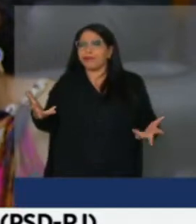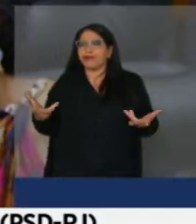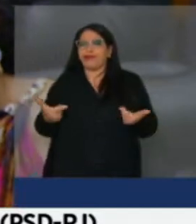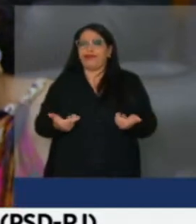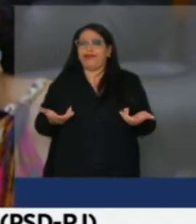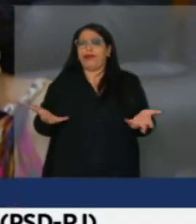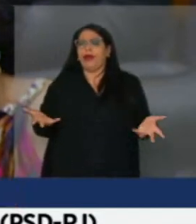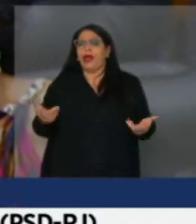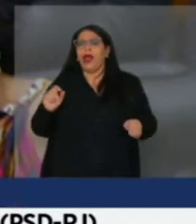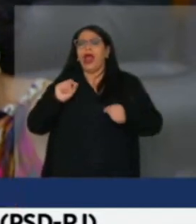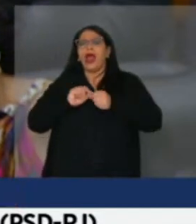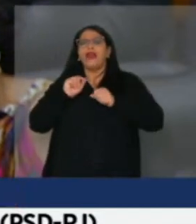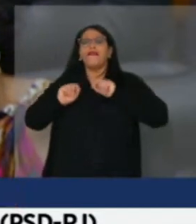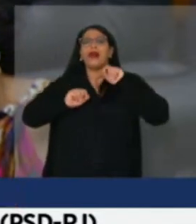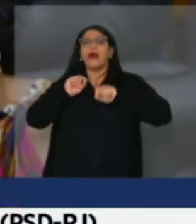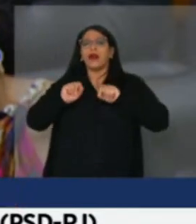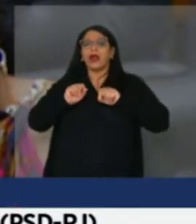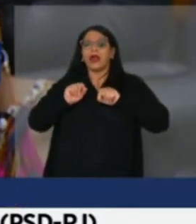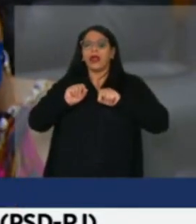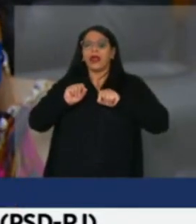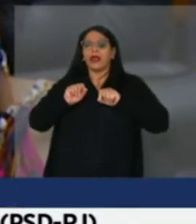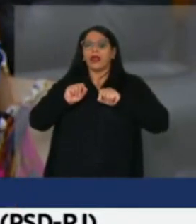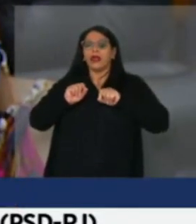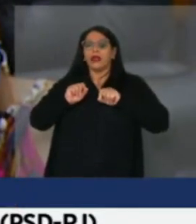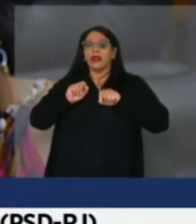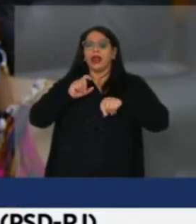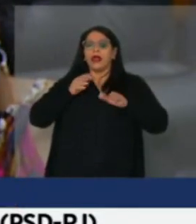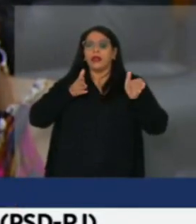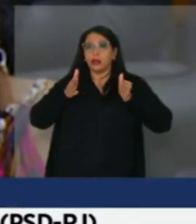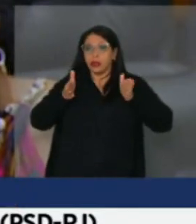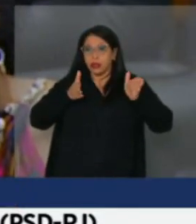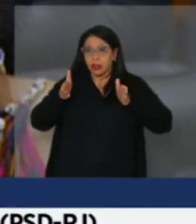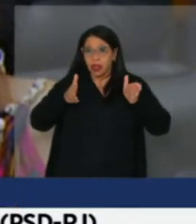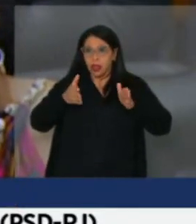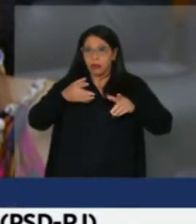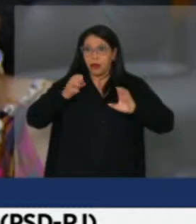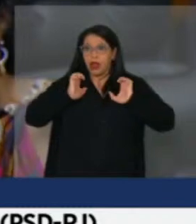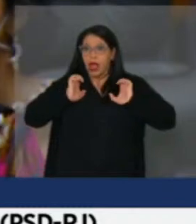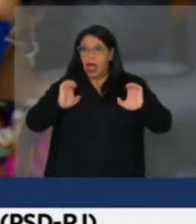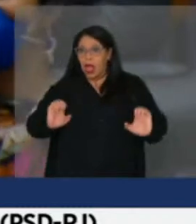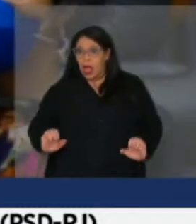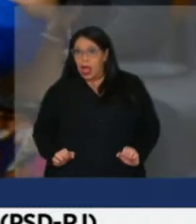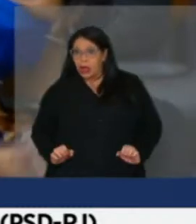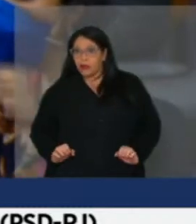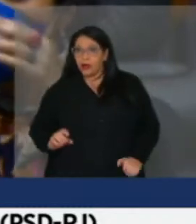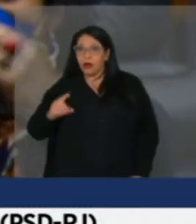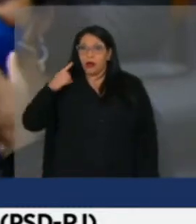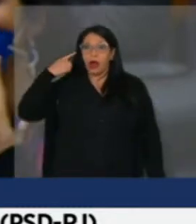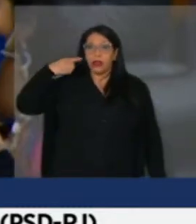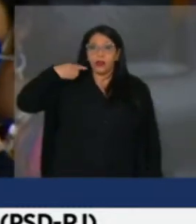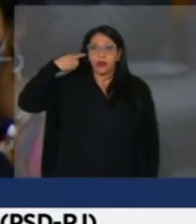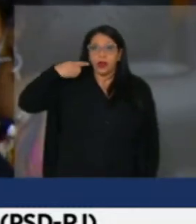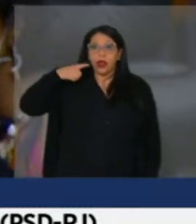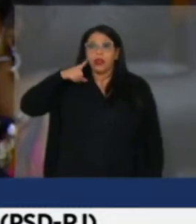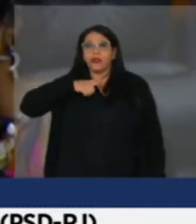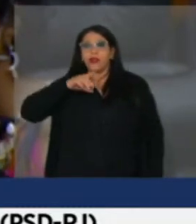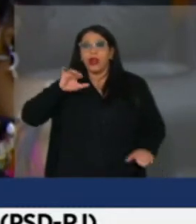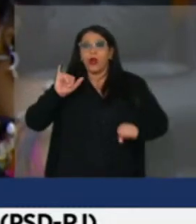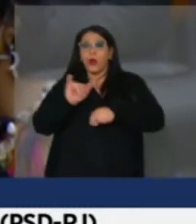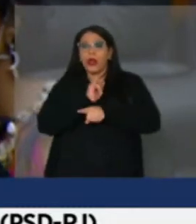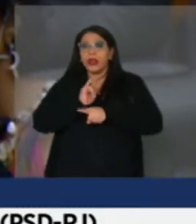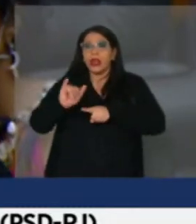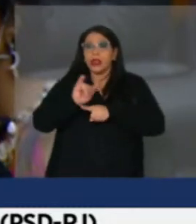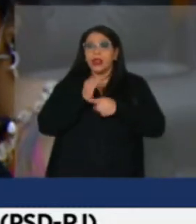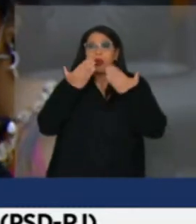brilhante defesa, ele falou o seguinte: durante o processo na comissão de ética, o advogado anterior tinha como estratégia não